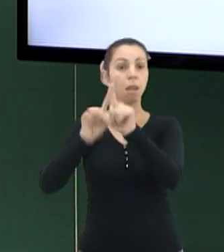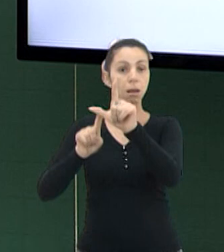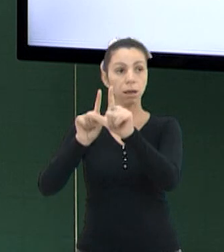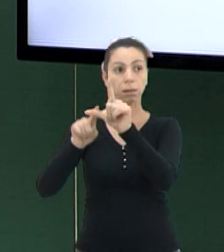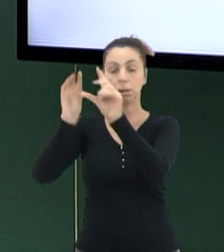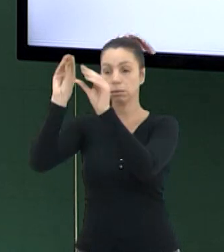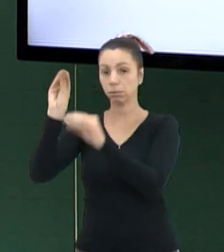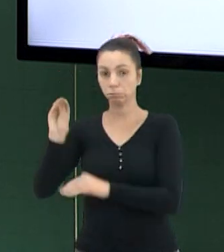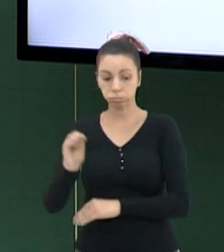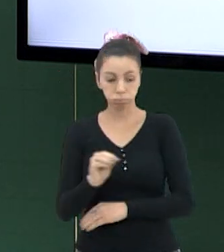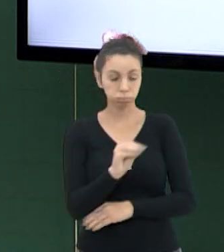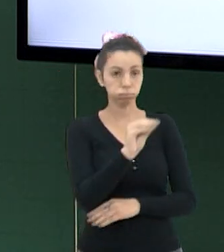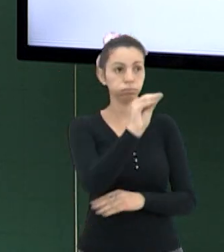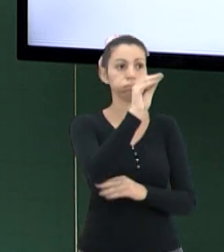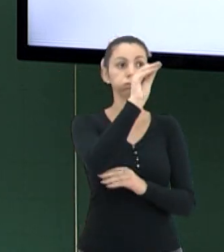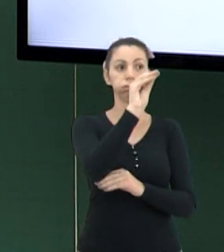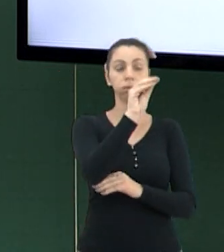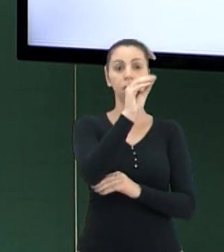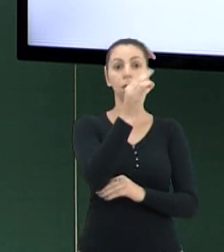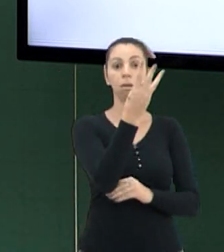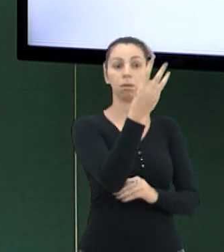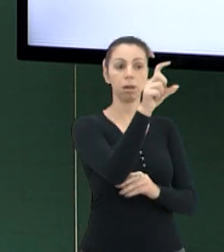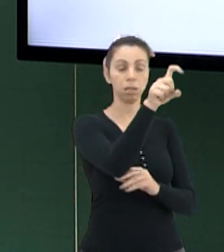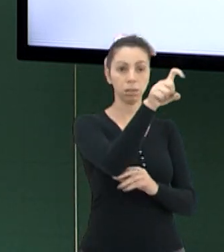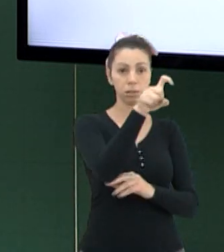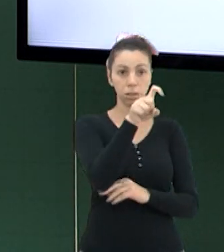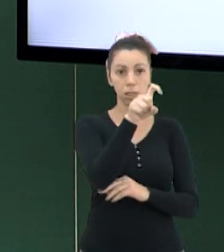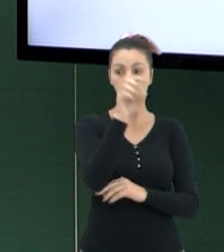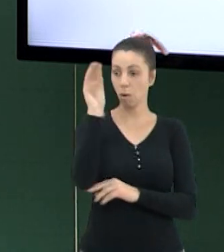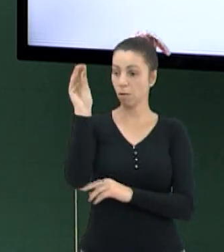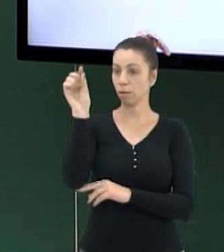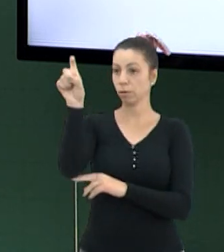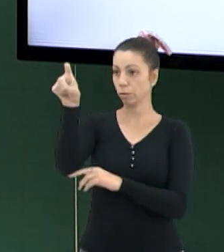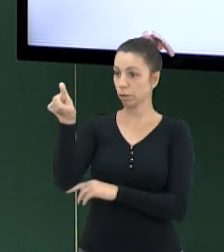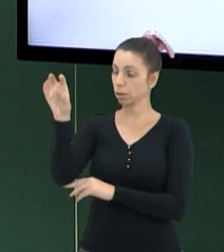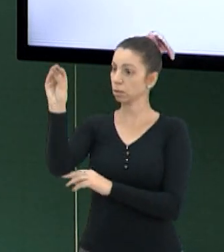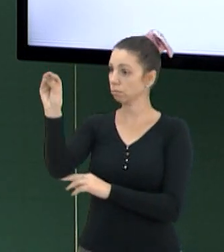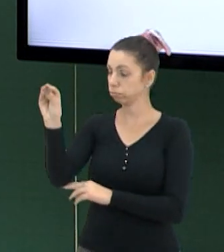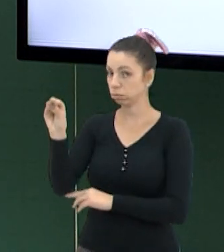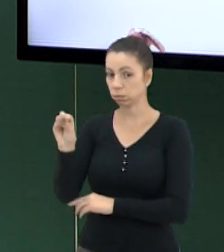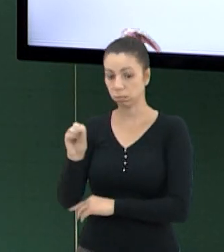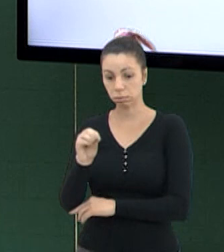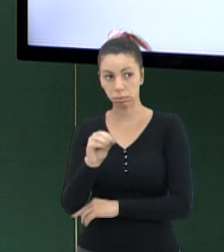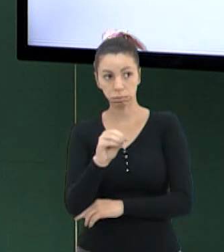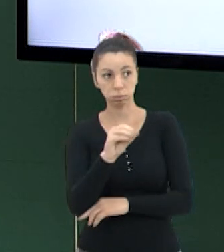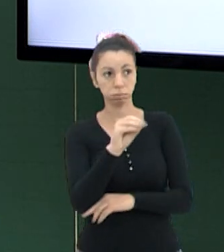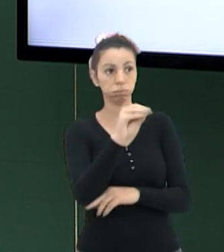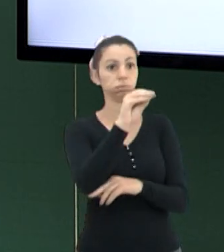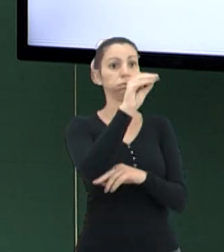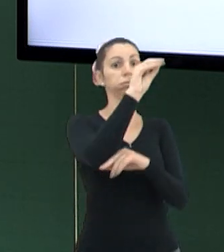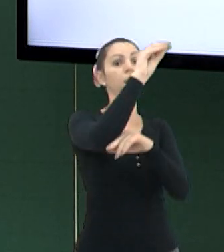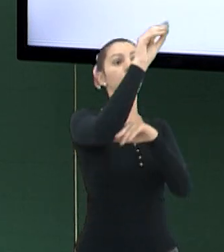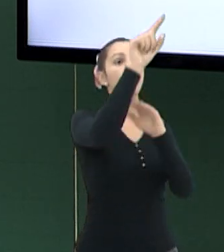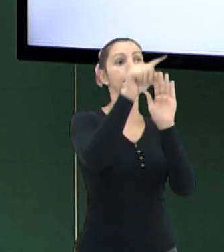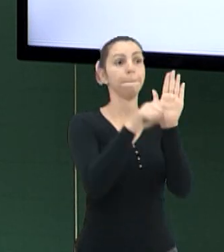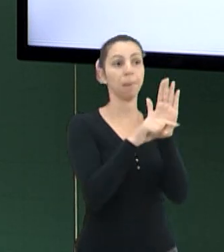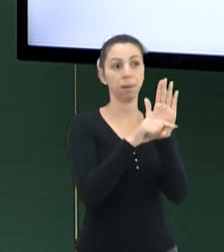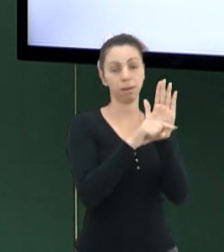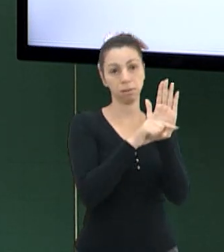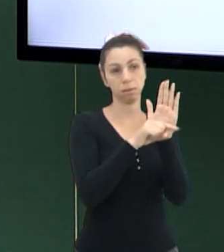3x. O x que está do lado, sinal do igual, eu vou jogar para o lado de cá, sempre mudando o